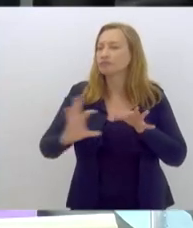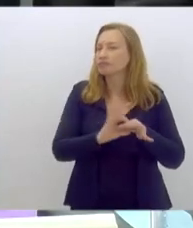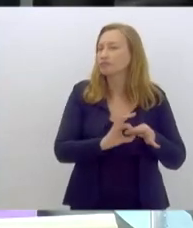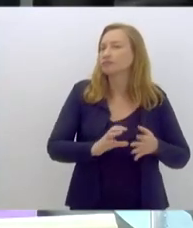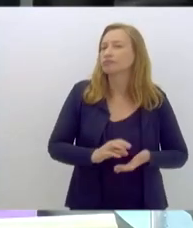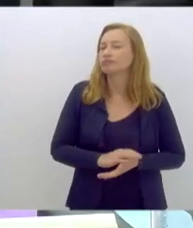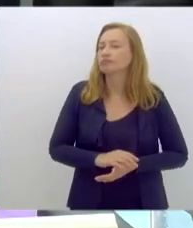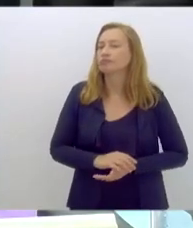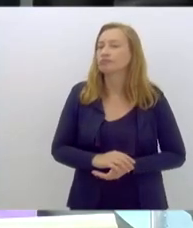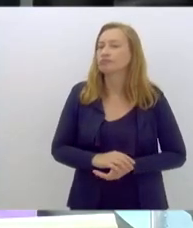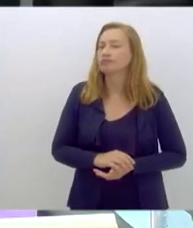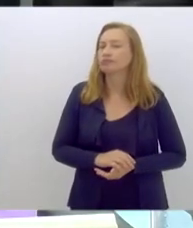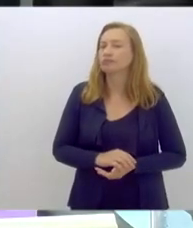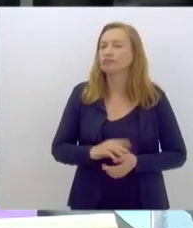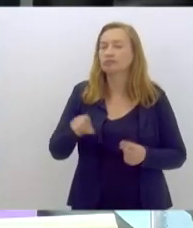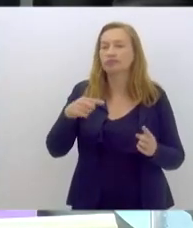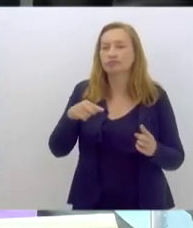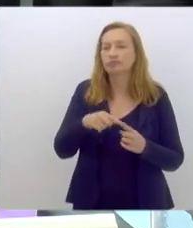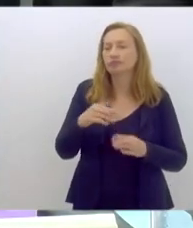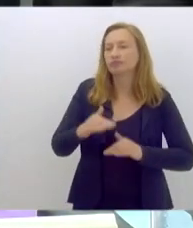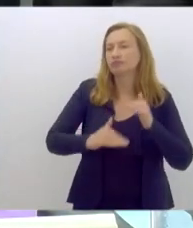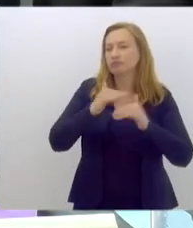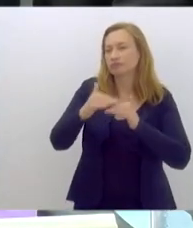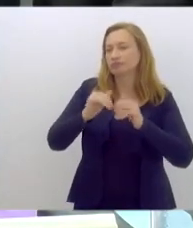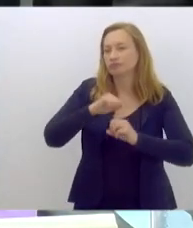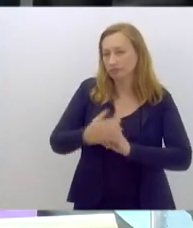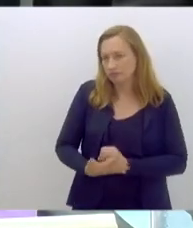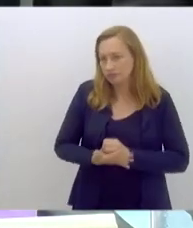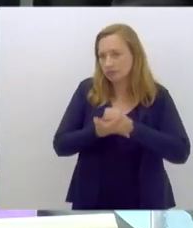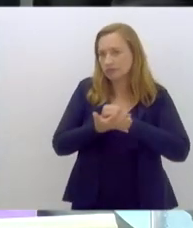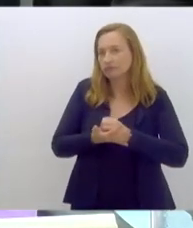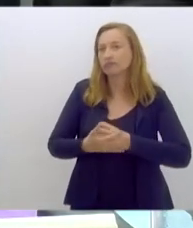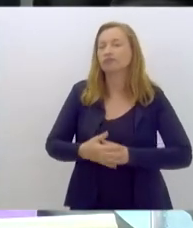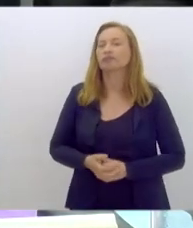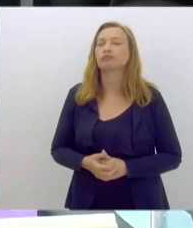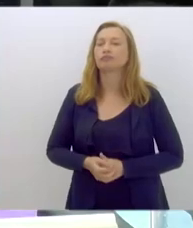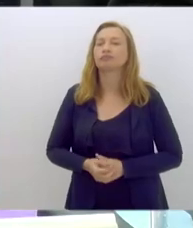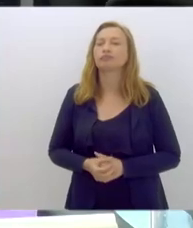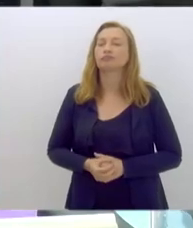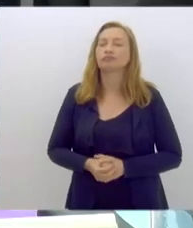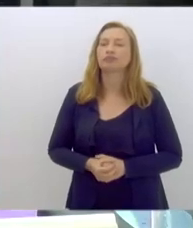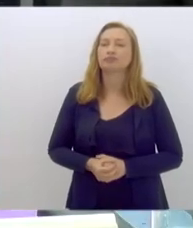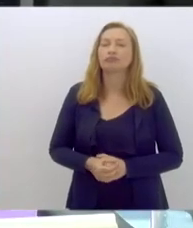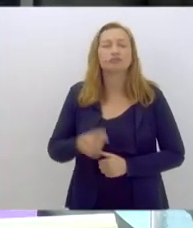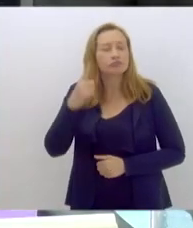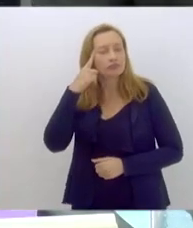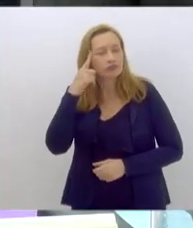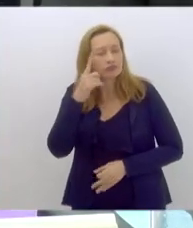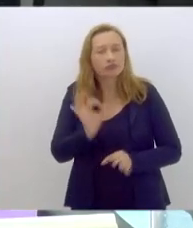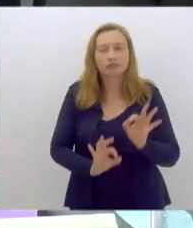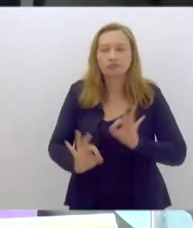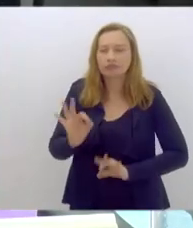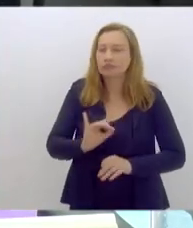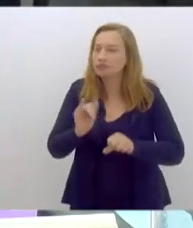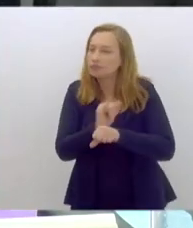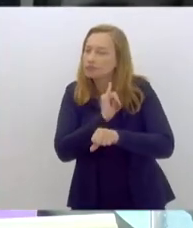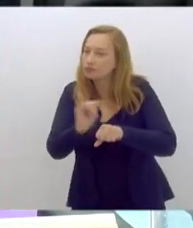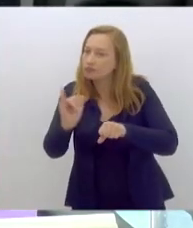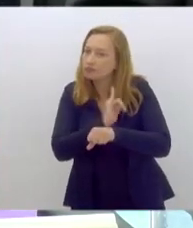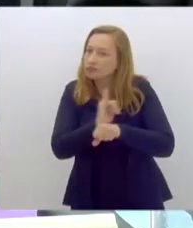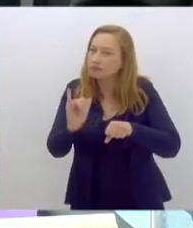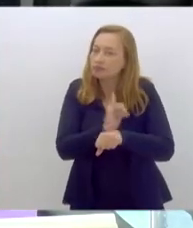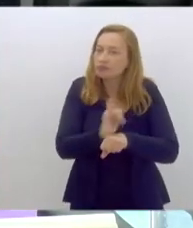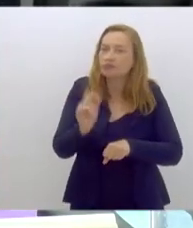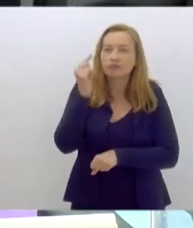é aos objetivos do desenvolvimento sustentável pensar em planejamentos estratégico pensar